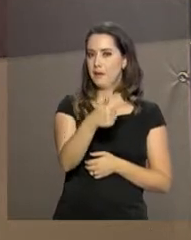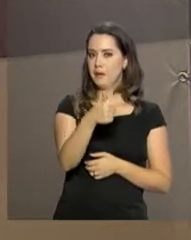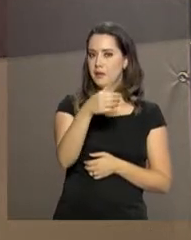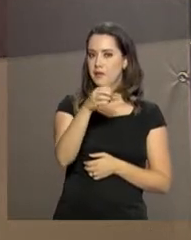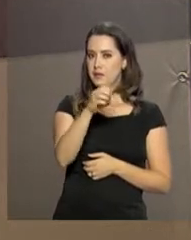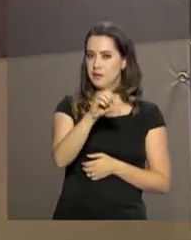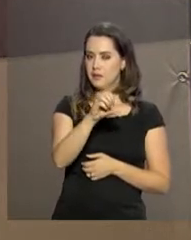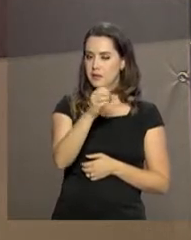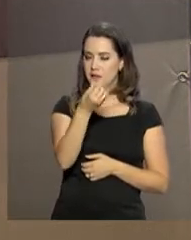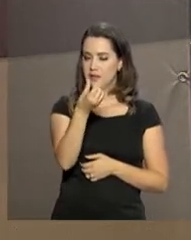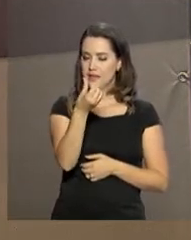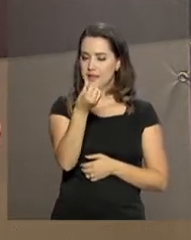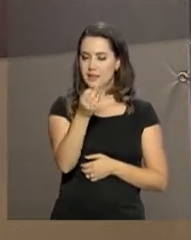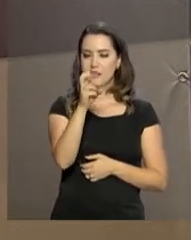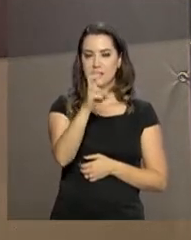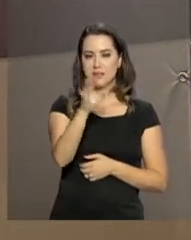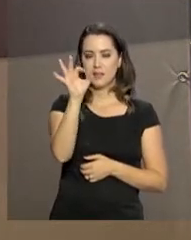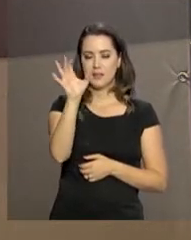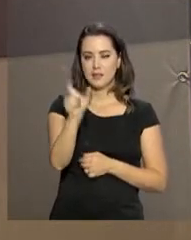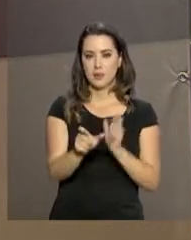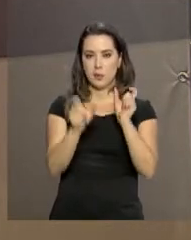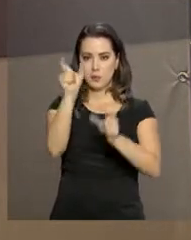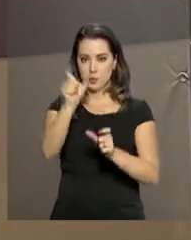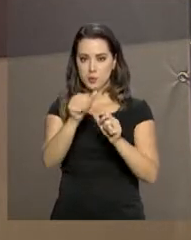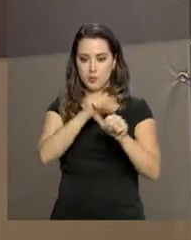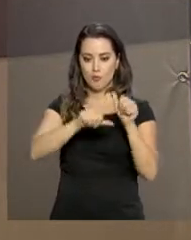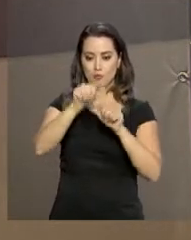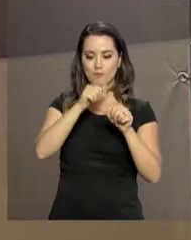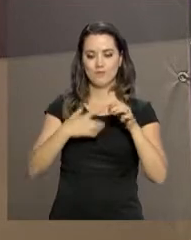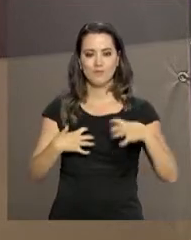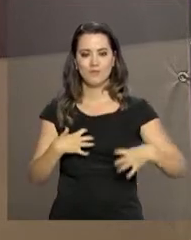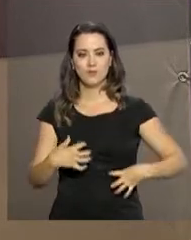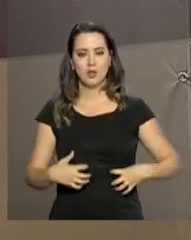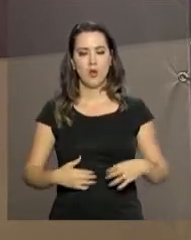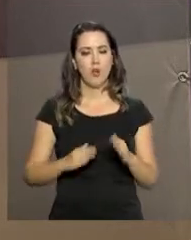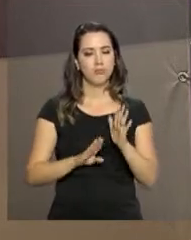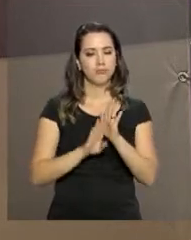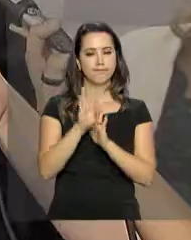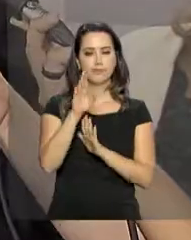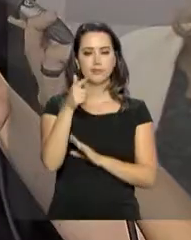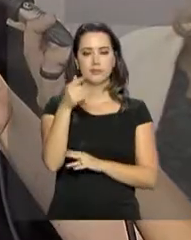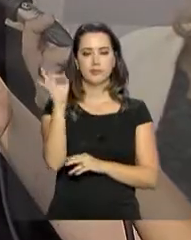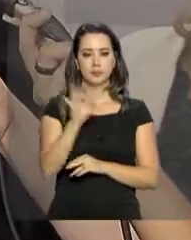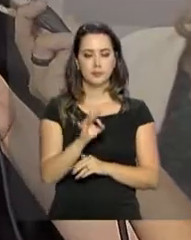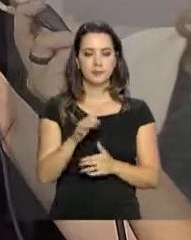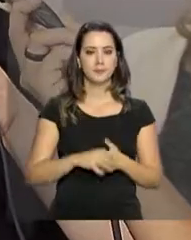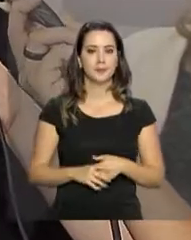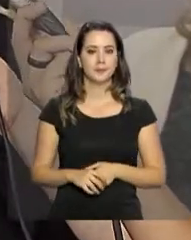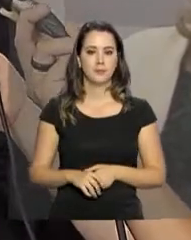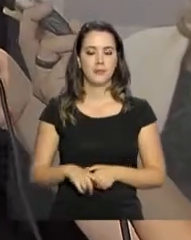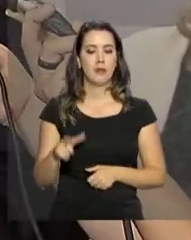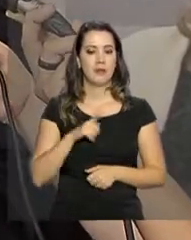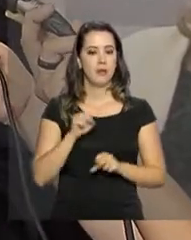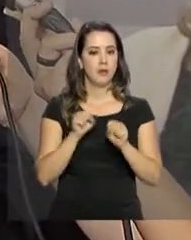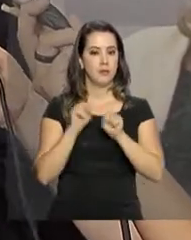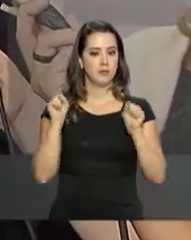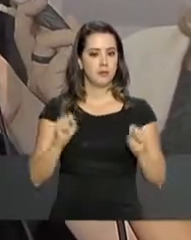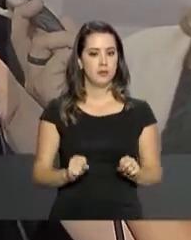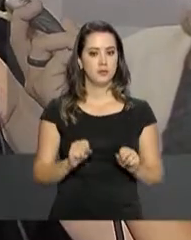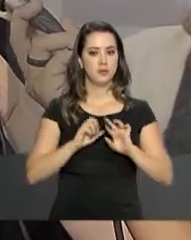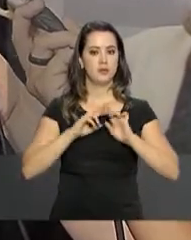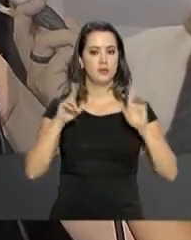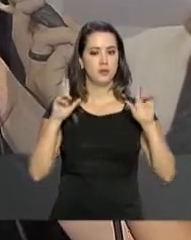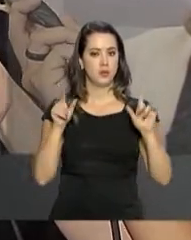1.765 pessoas, um aumento de 7% em relação ao mesmo período do ano passado. Nós temos um sistema que tem